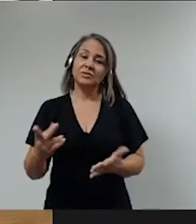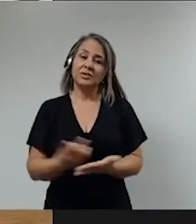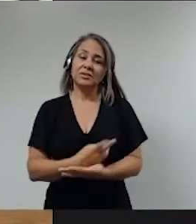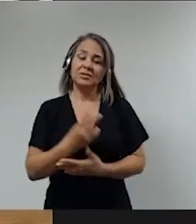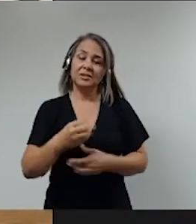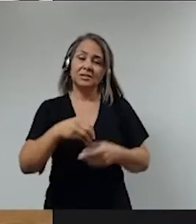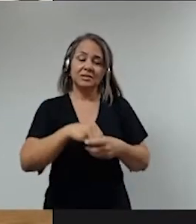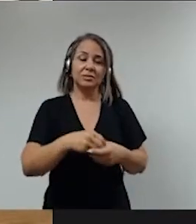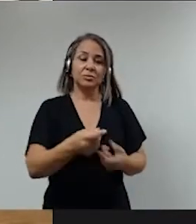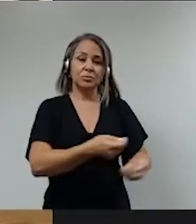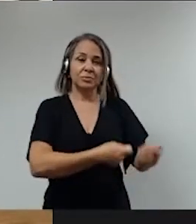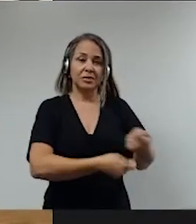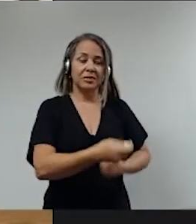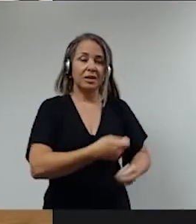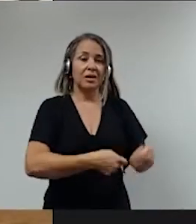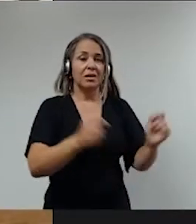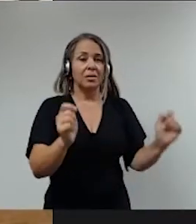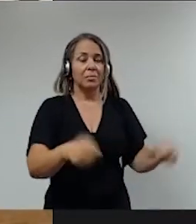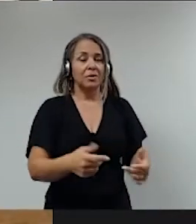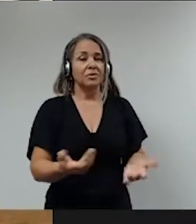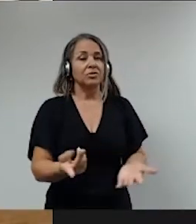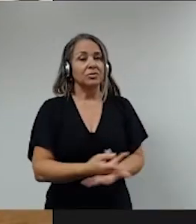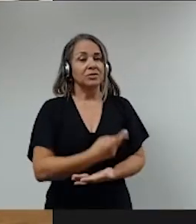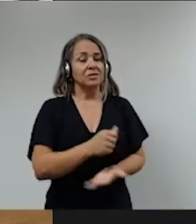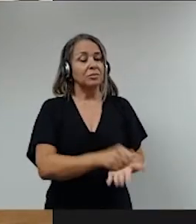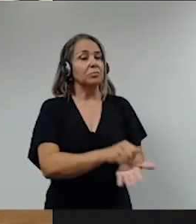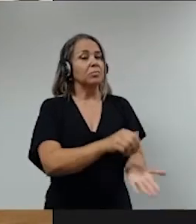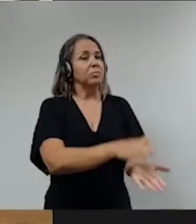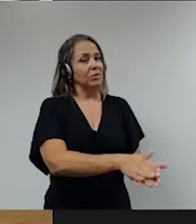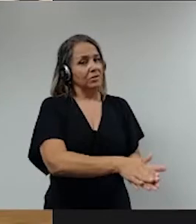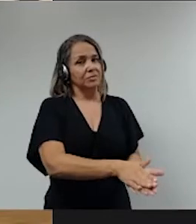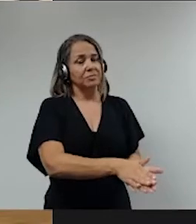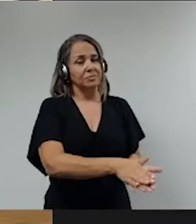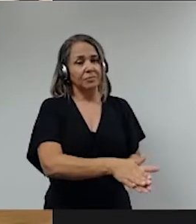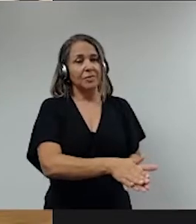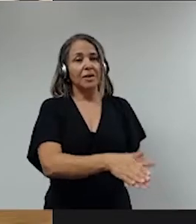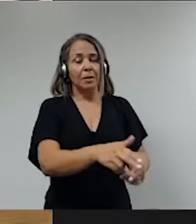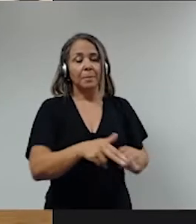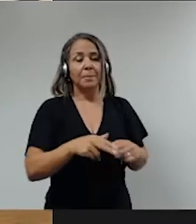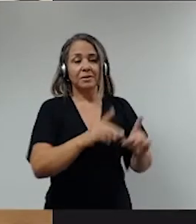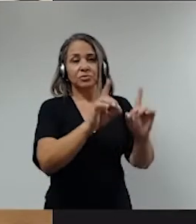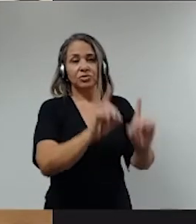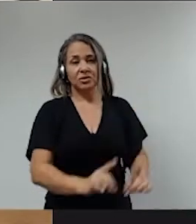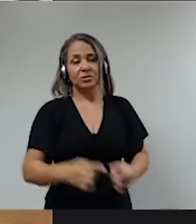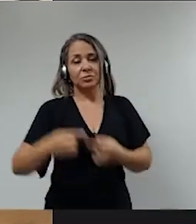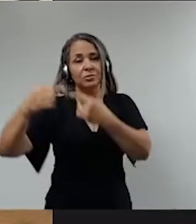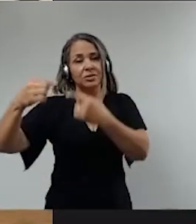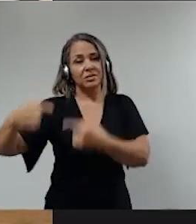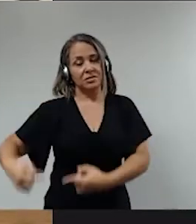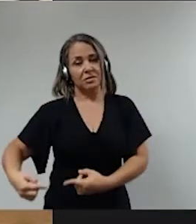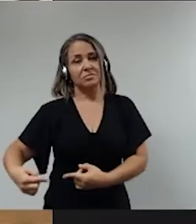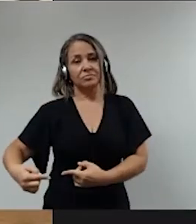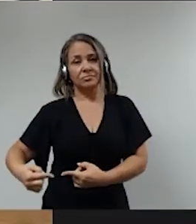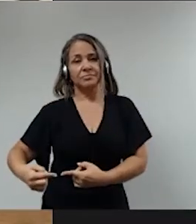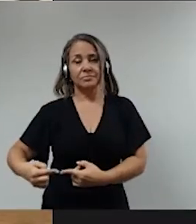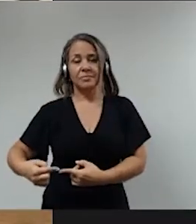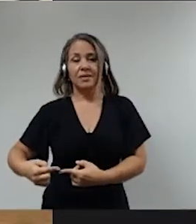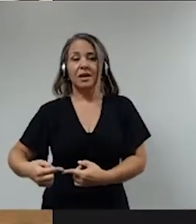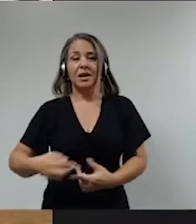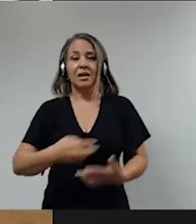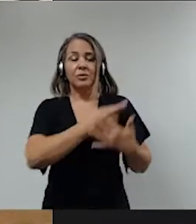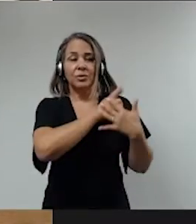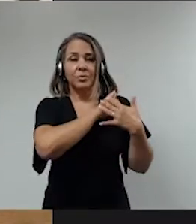no mercado, ela passa a ser punível sob o ponto de vista do direito concorrencial, e aí com a competência institucional